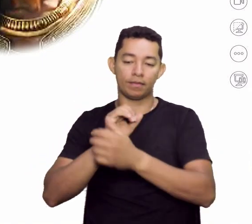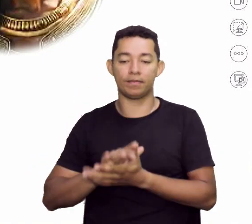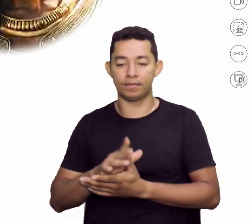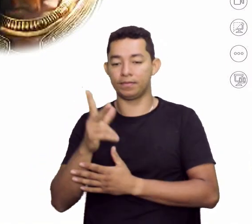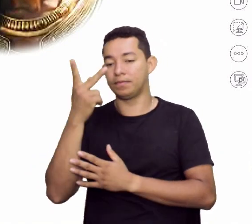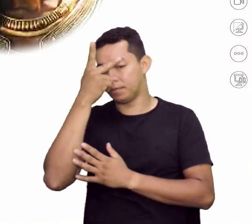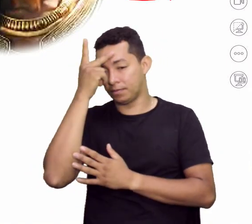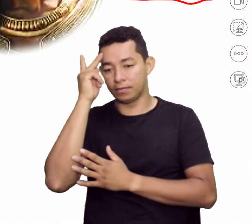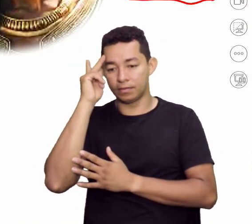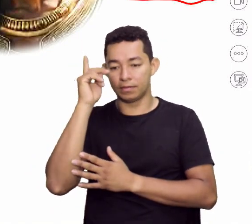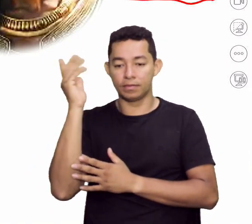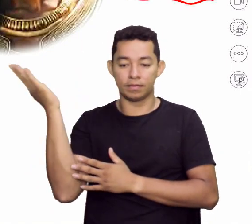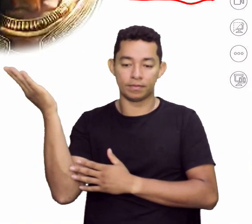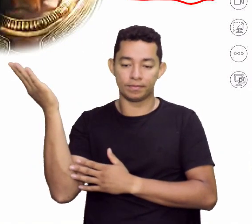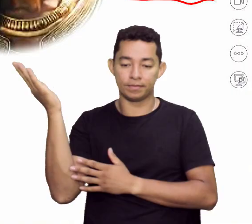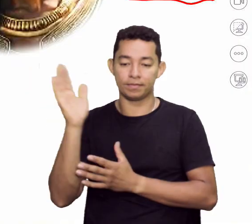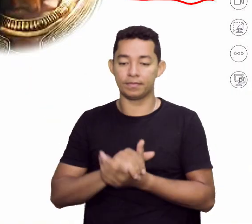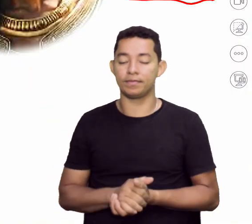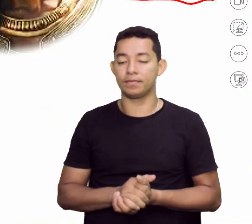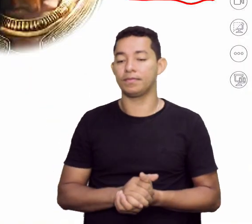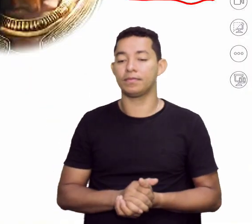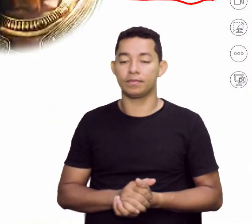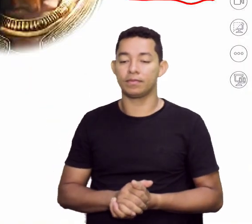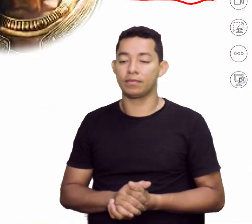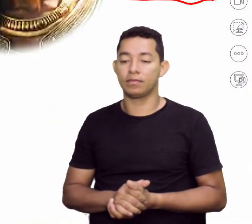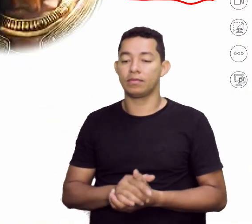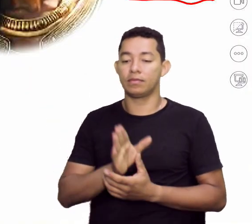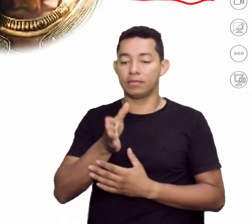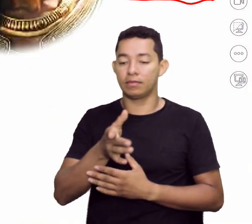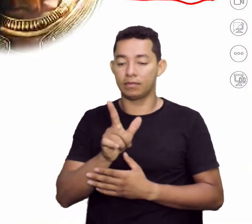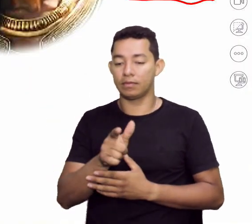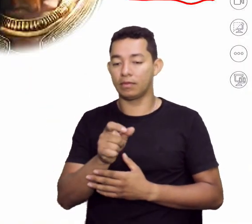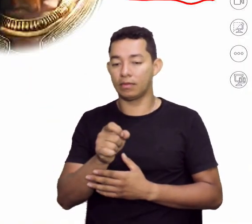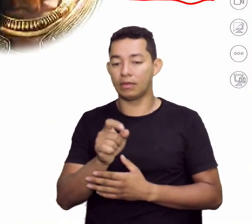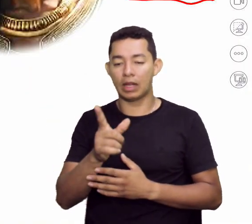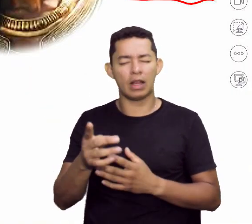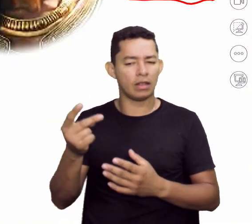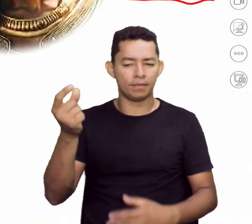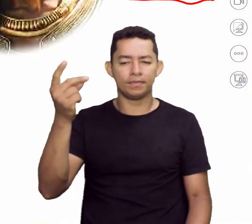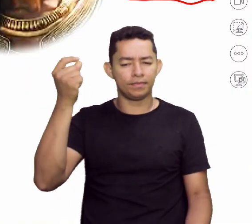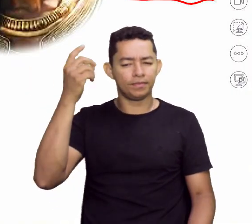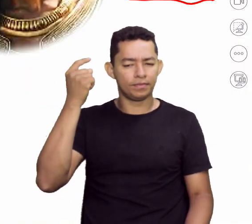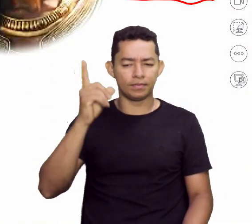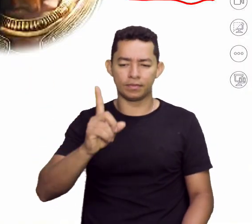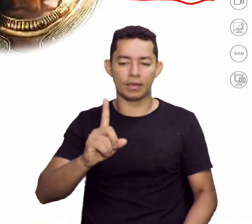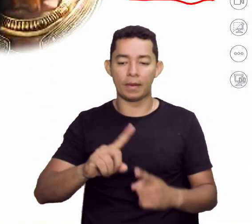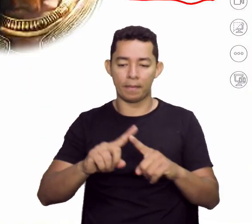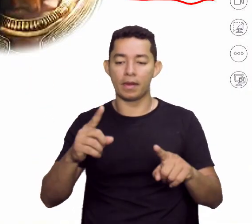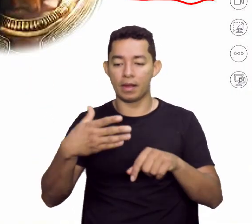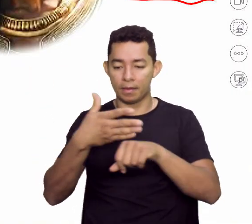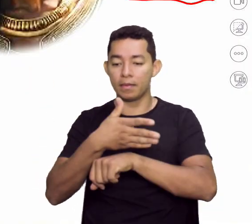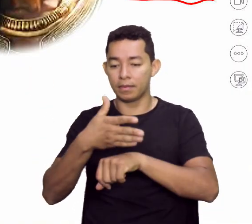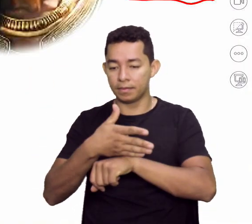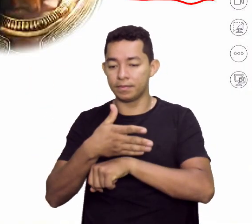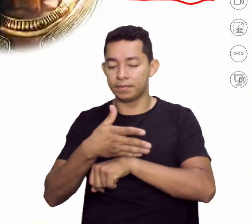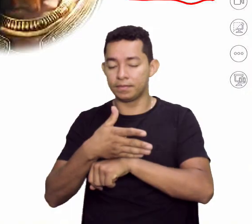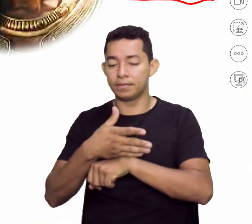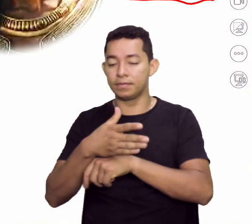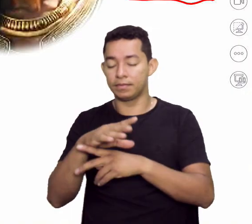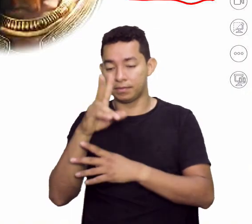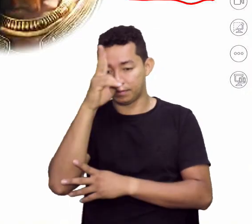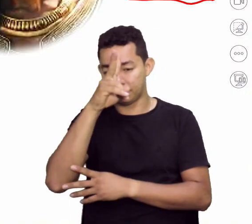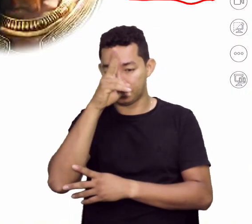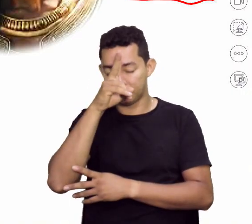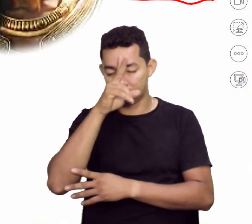pessoa aqui, gente, ela já não é tanto da antiguidade, mas ela faz parte da história do Egito.